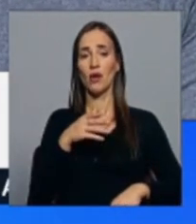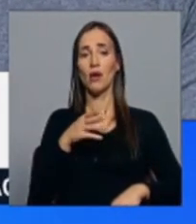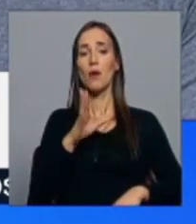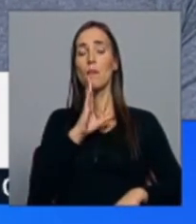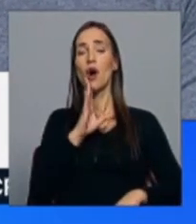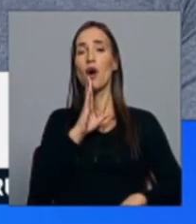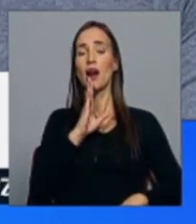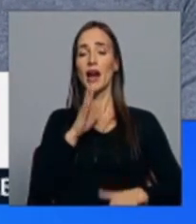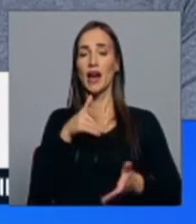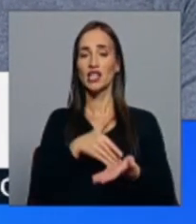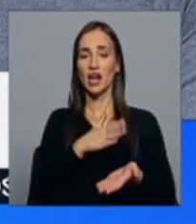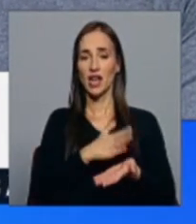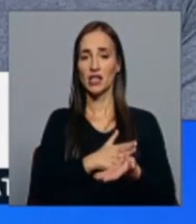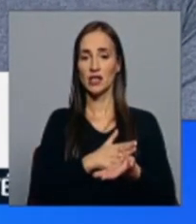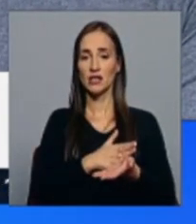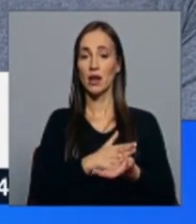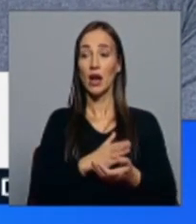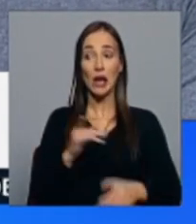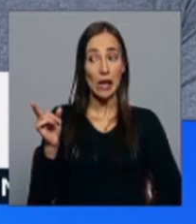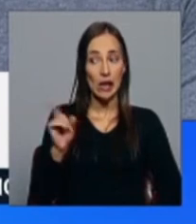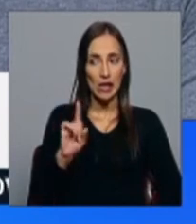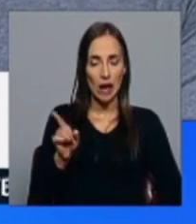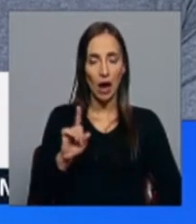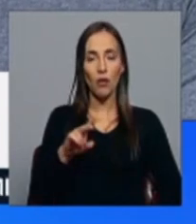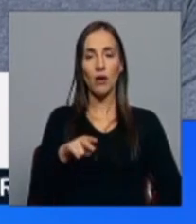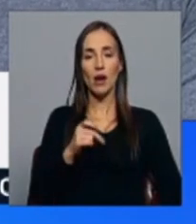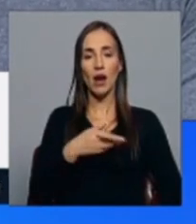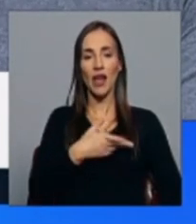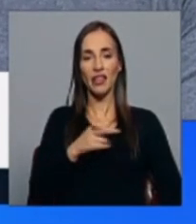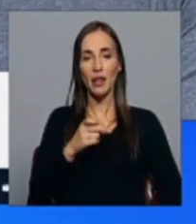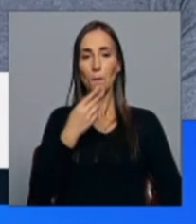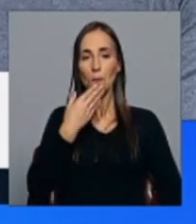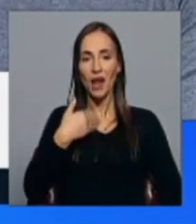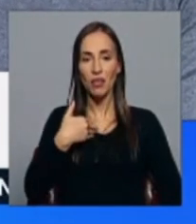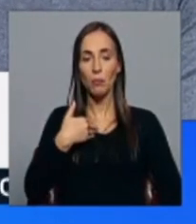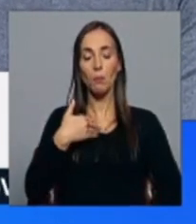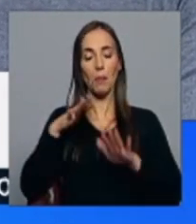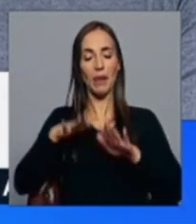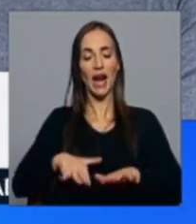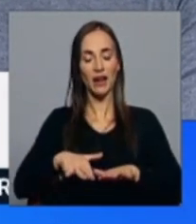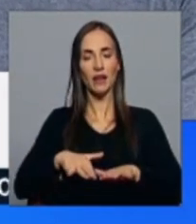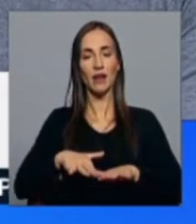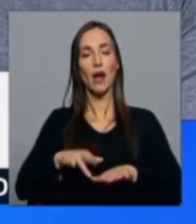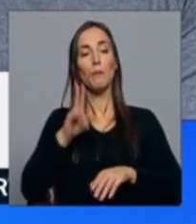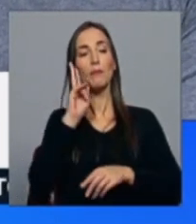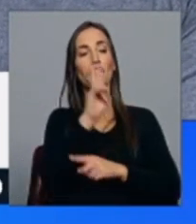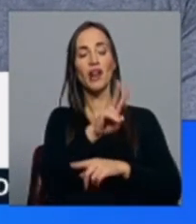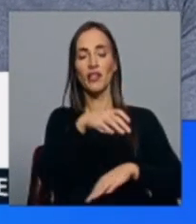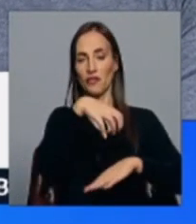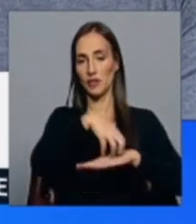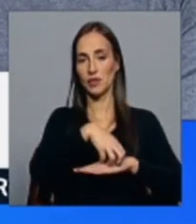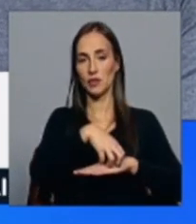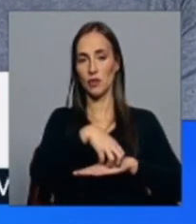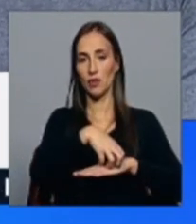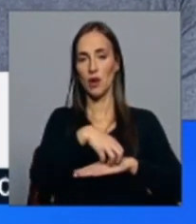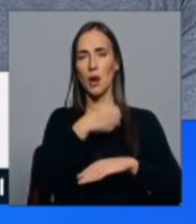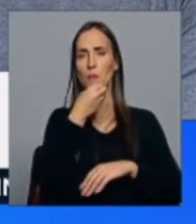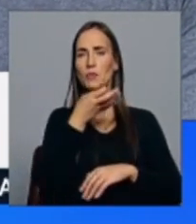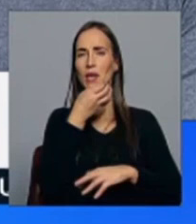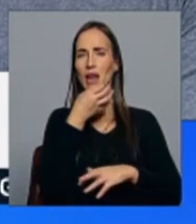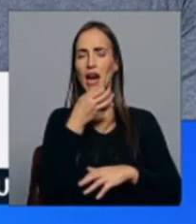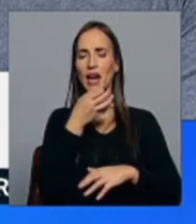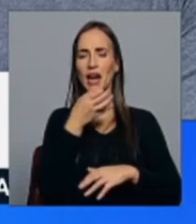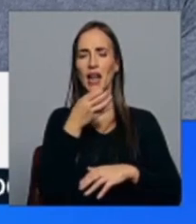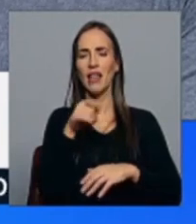Cascais e quando iam para Chaves áudio não Nadir pediu para pararmos de Vila Real para ir ver o edifício para desmistificar um bocadinho isto que às vezes ia sendo criado